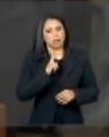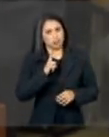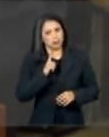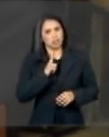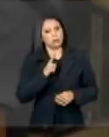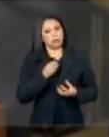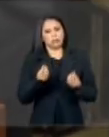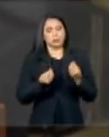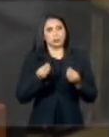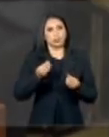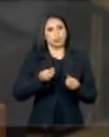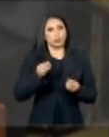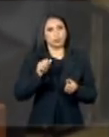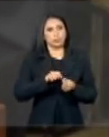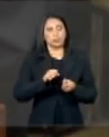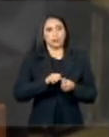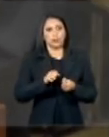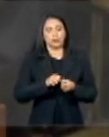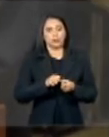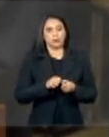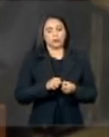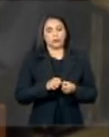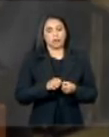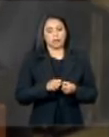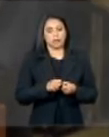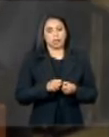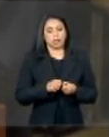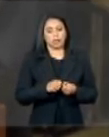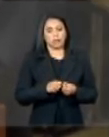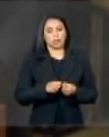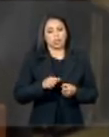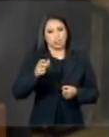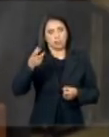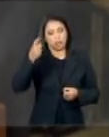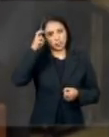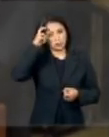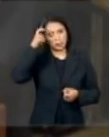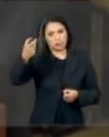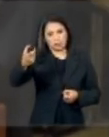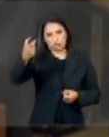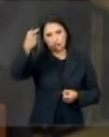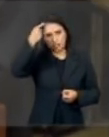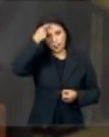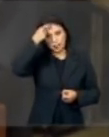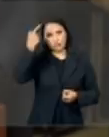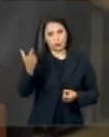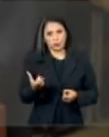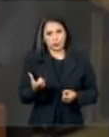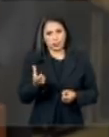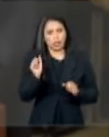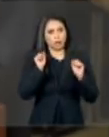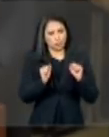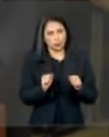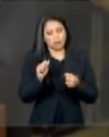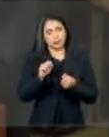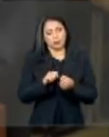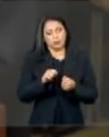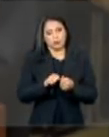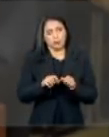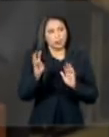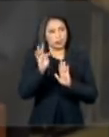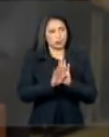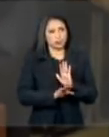isso até com inteligência artificial se for o caso nós estaremos resolvendo isso rasgando literalmente o texto da constituição